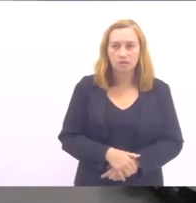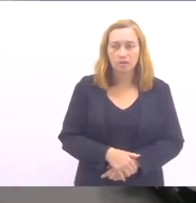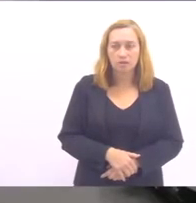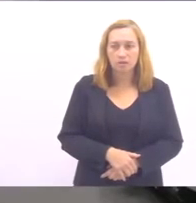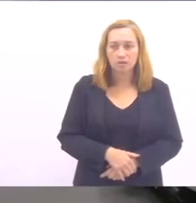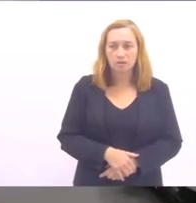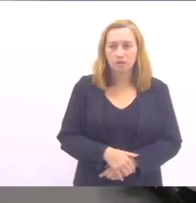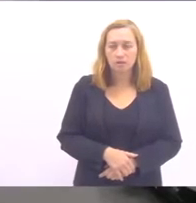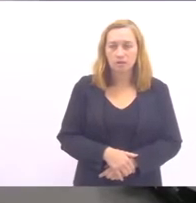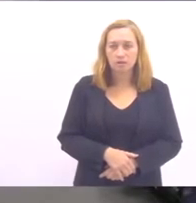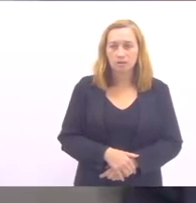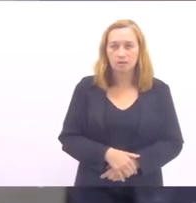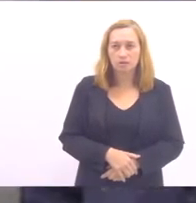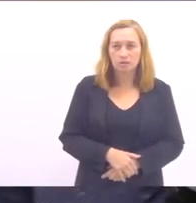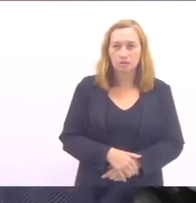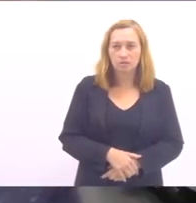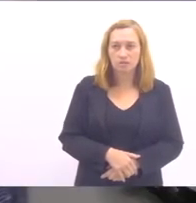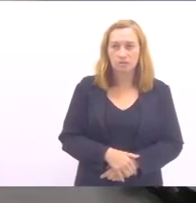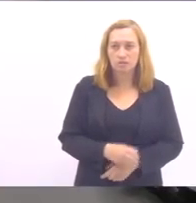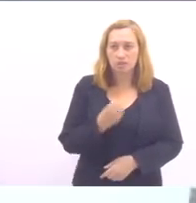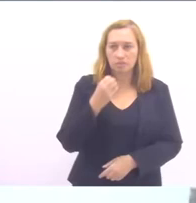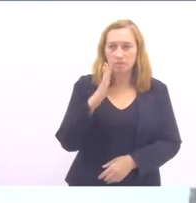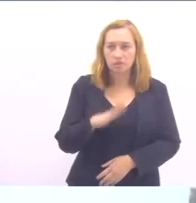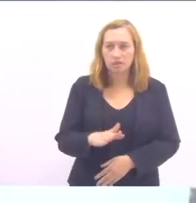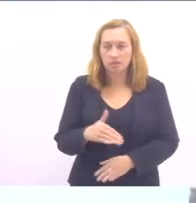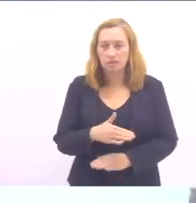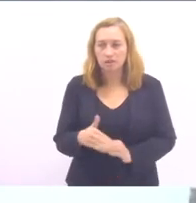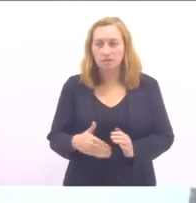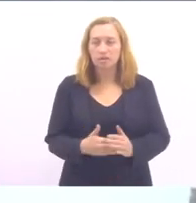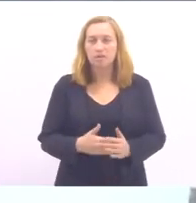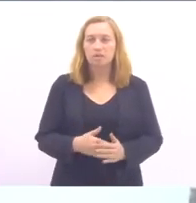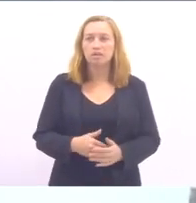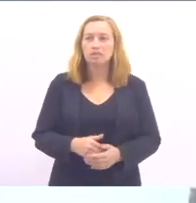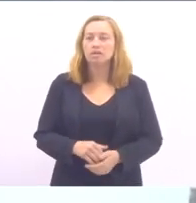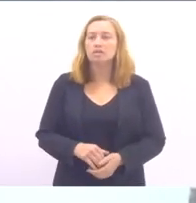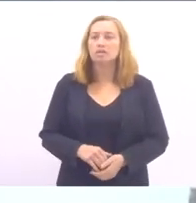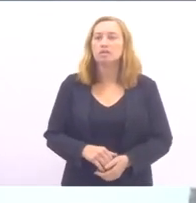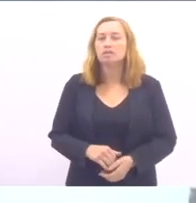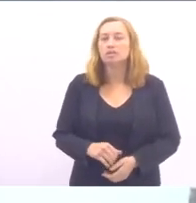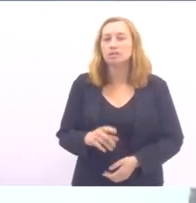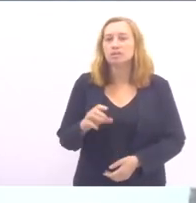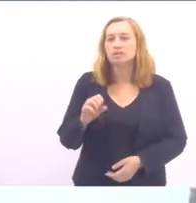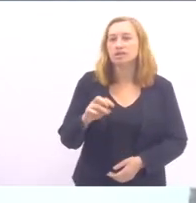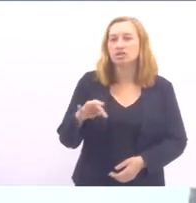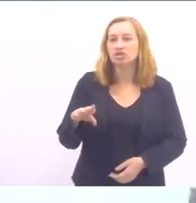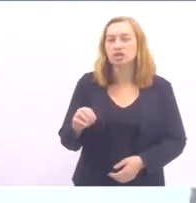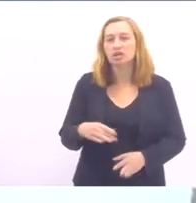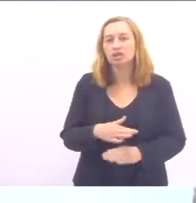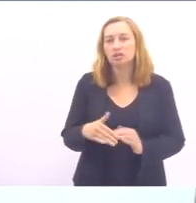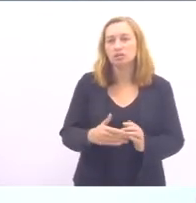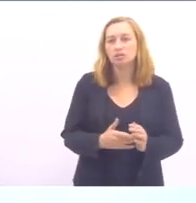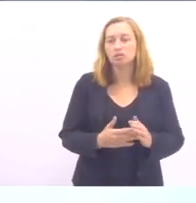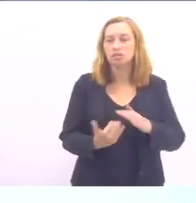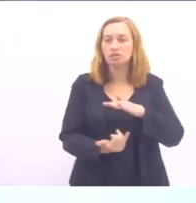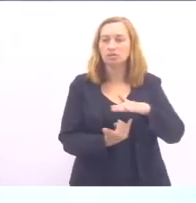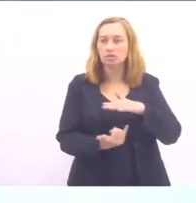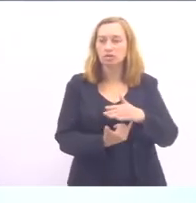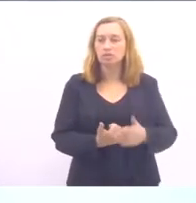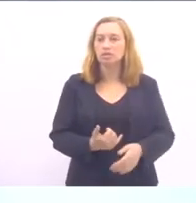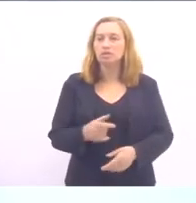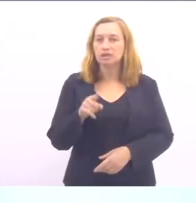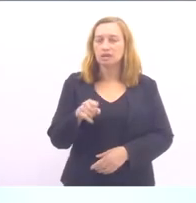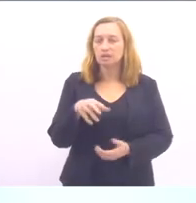então, por favor, a palavra é sua. Boa tarde a todos e a todas. Santiago e a todas as cooperativas,